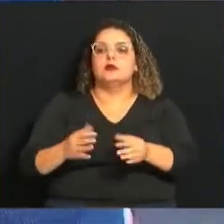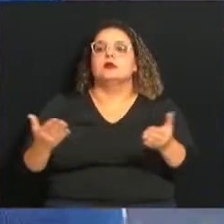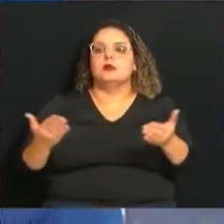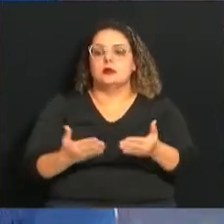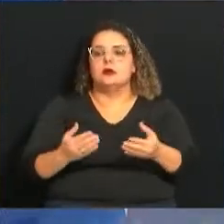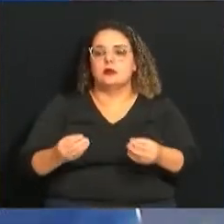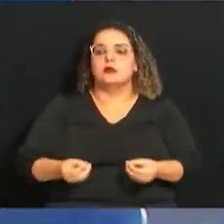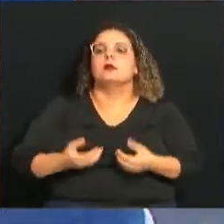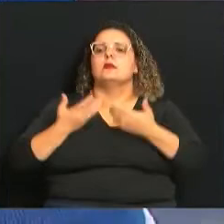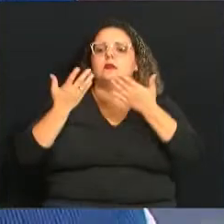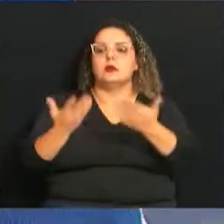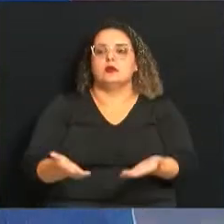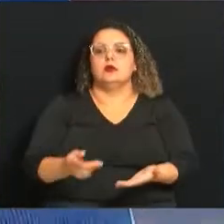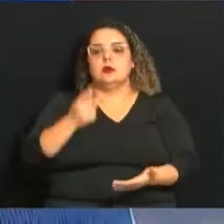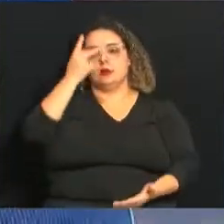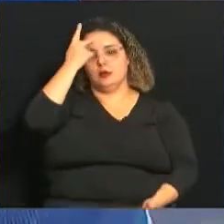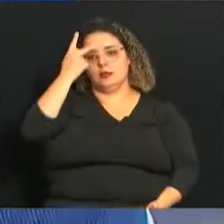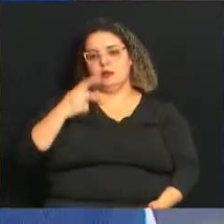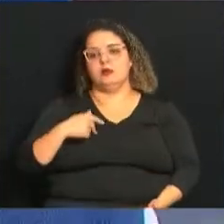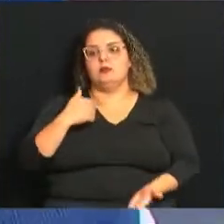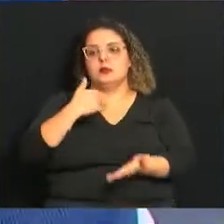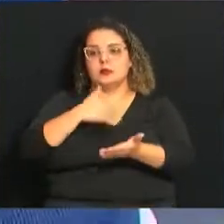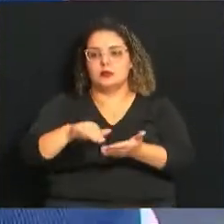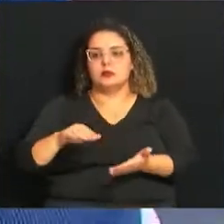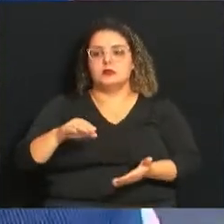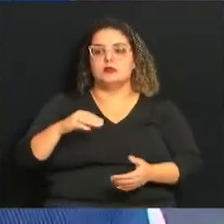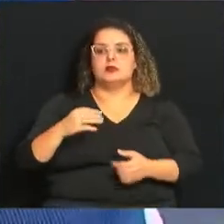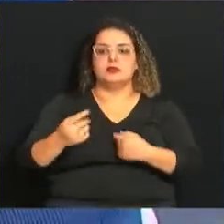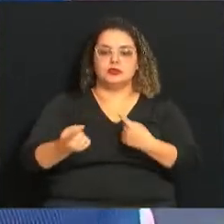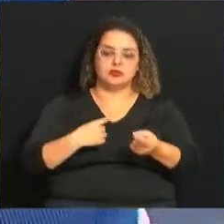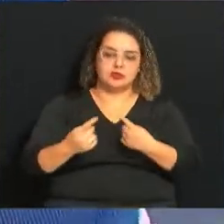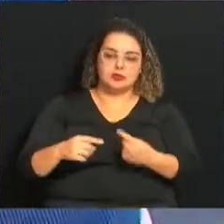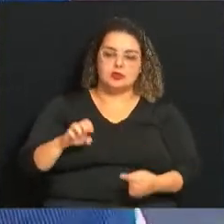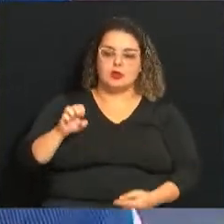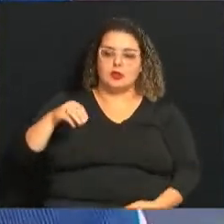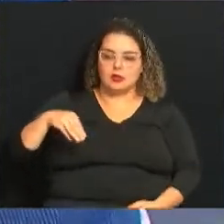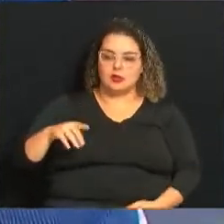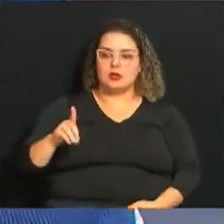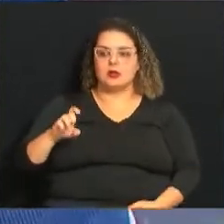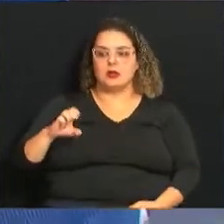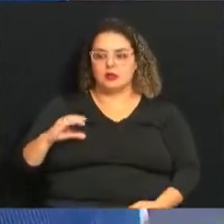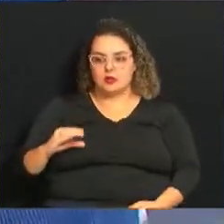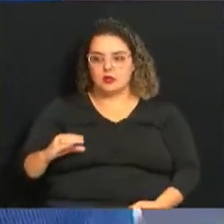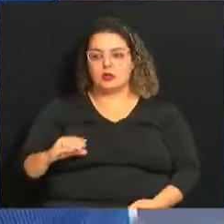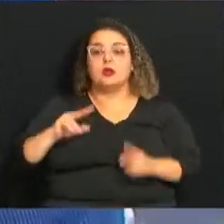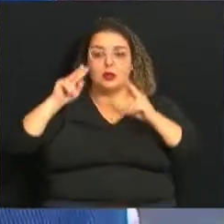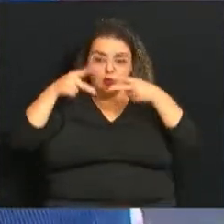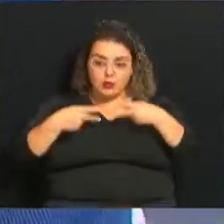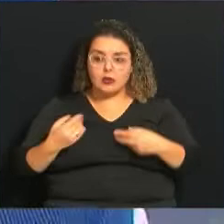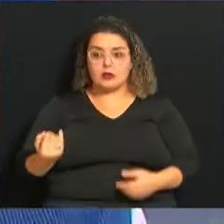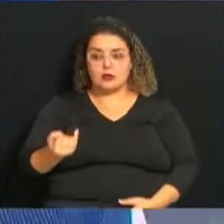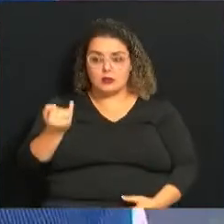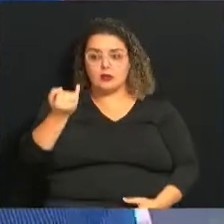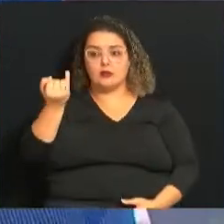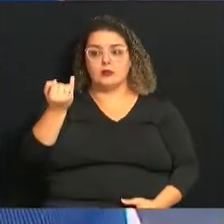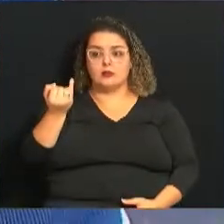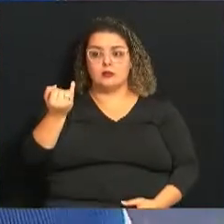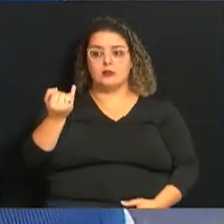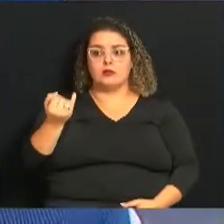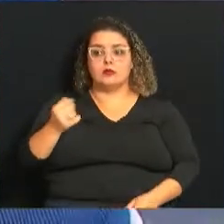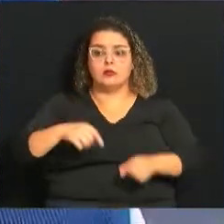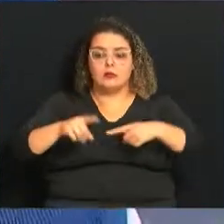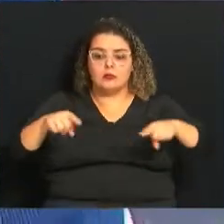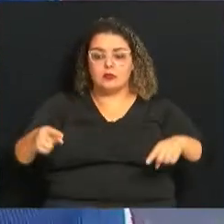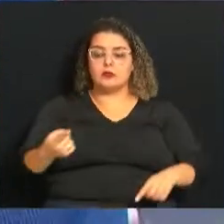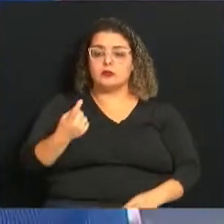própria Secretaria de Transporte, a própria INDEC, reconheceu que é válido, que é necessário velocidade única. A